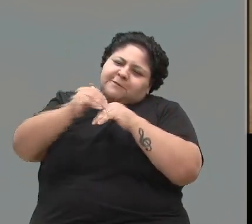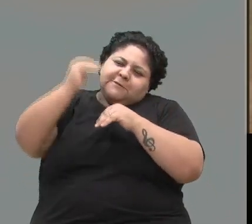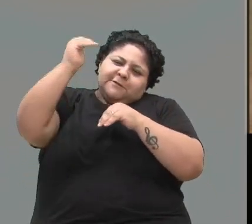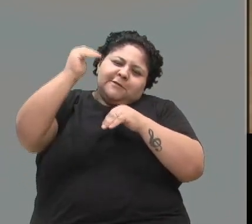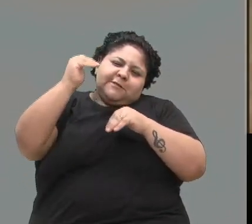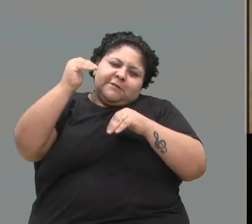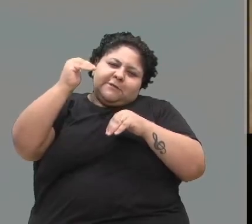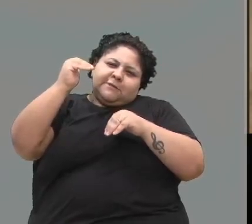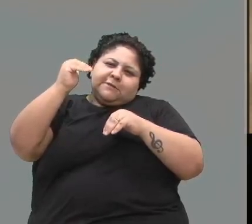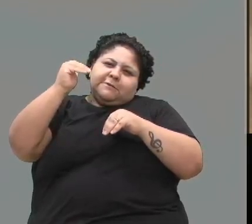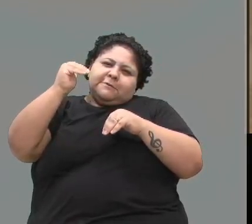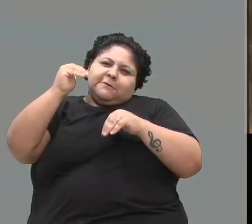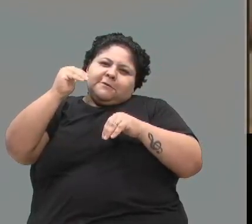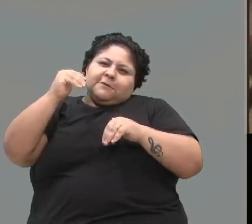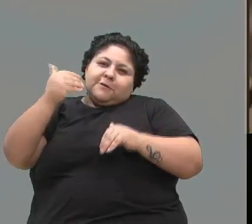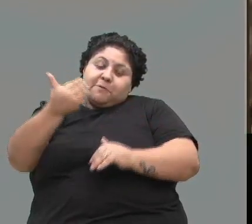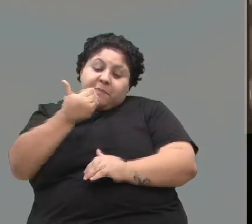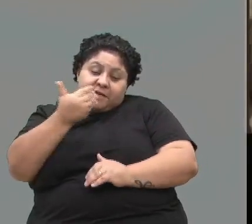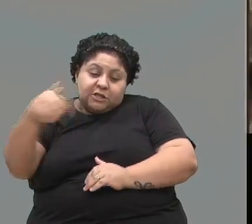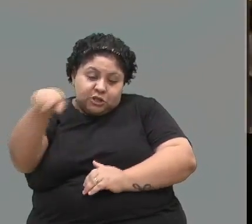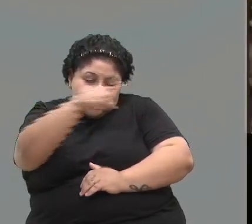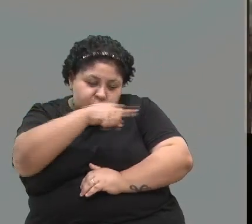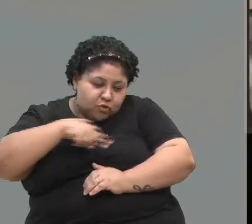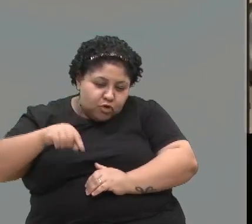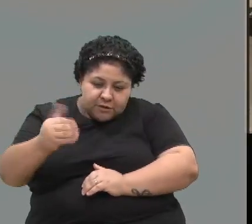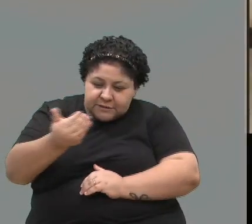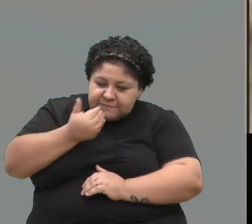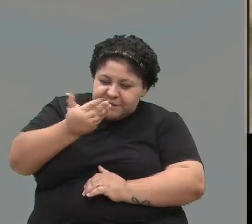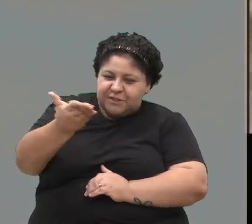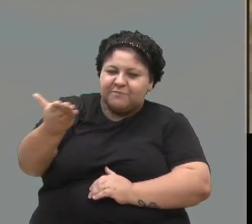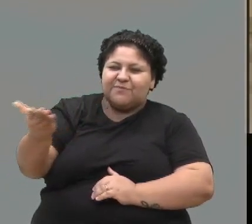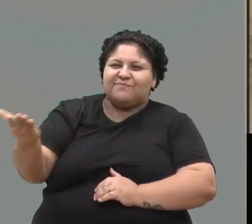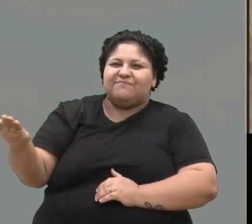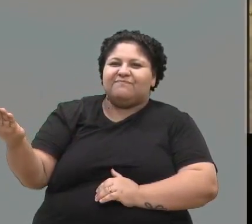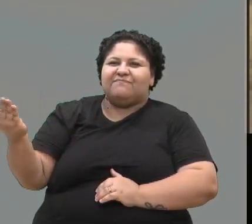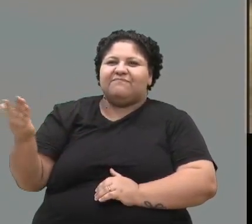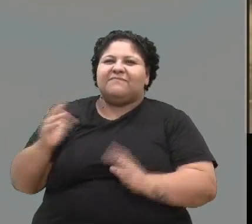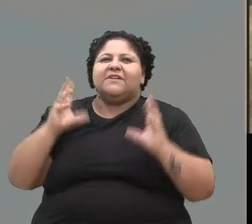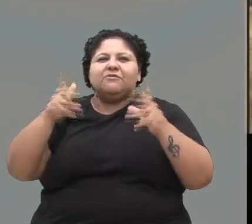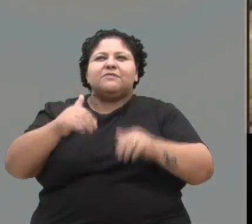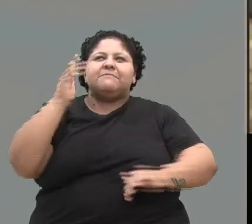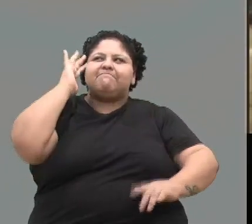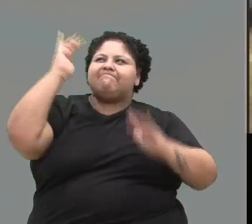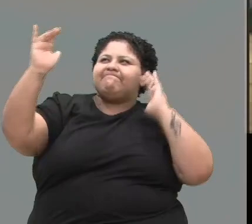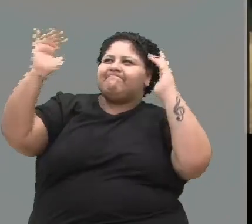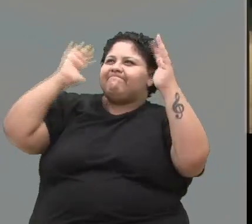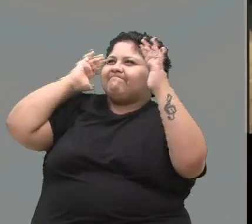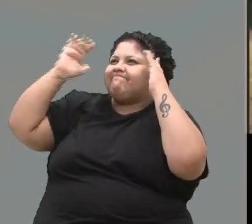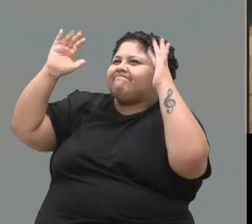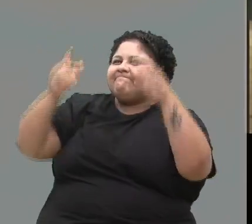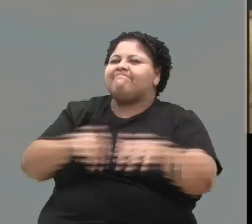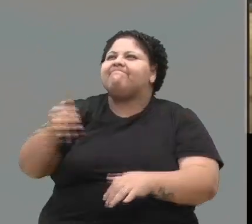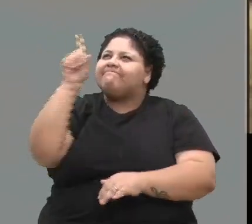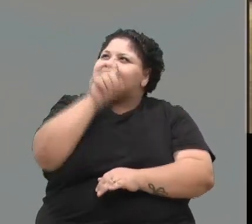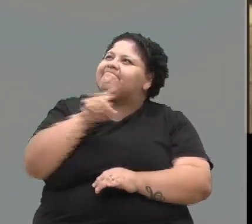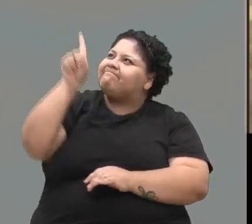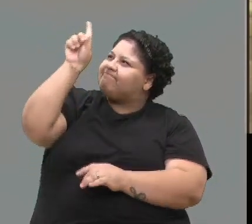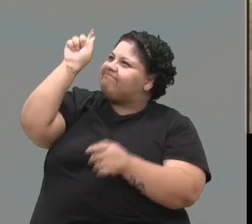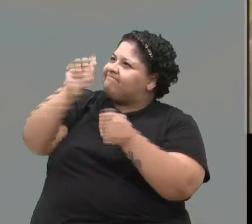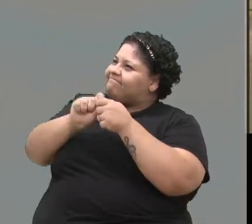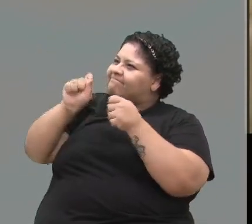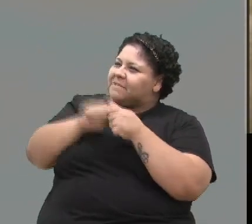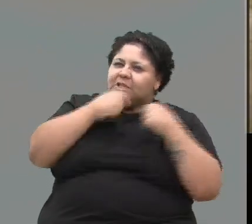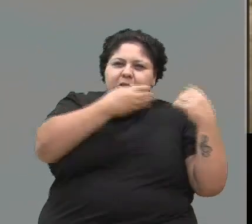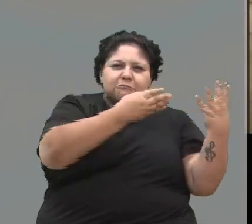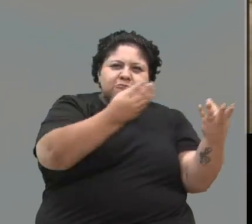infinitamente mais do que pedimos, Leva no meu Rio Grande a cavalo, do que de um povo aguerrido e guapo, forjado nas